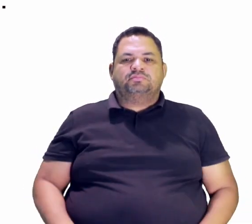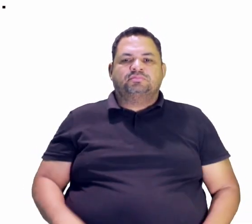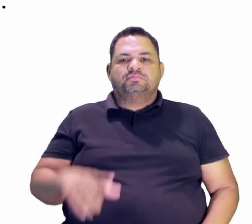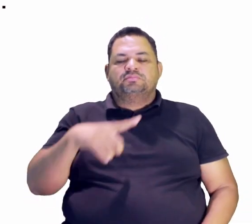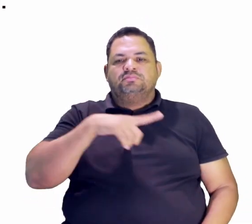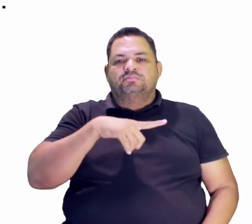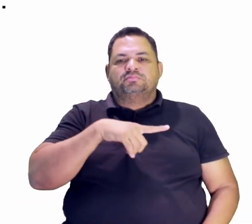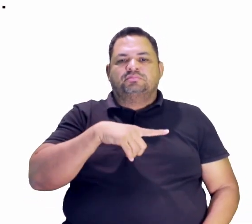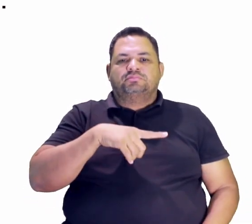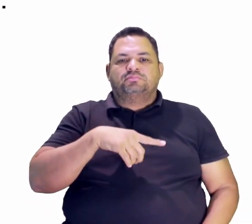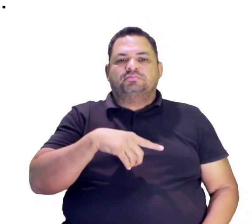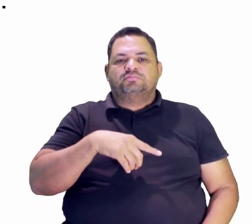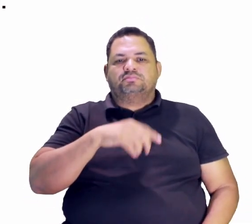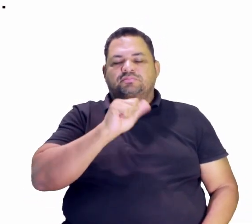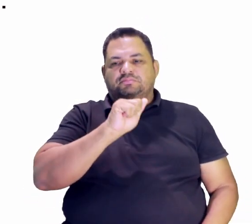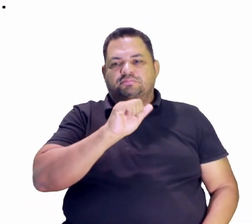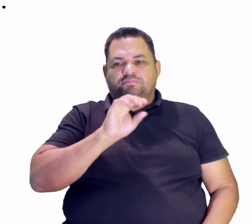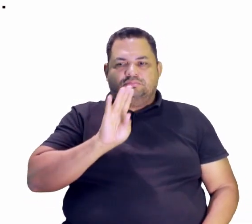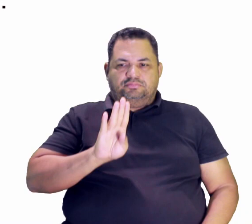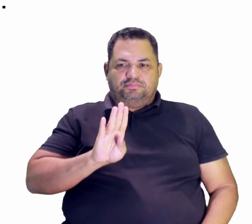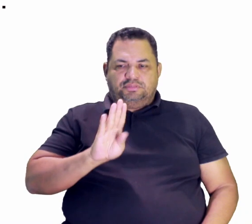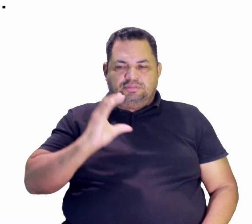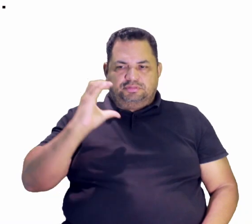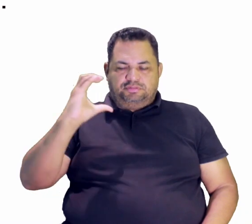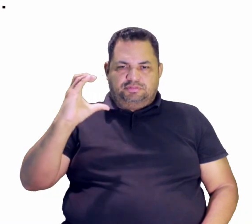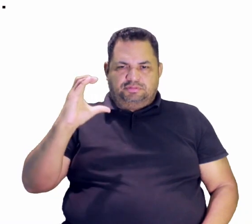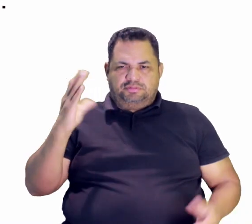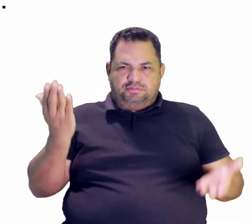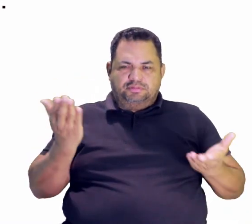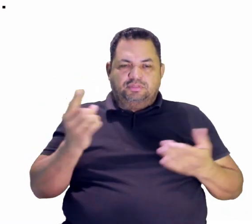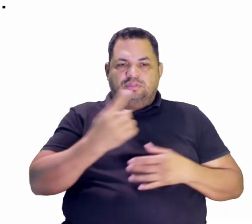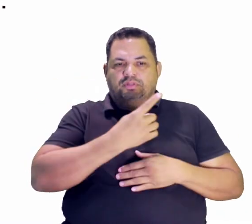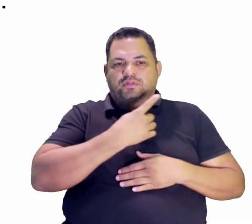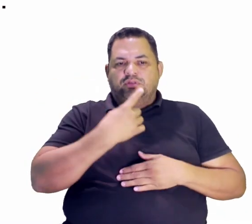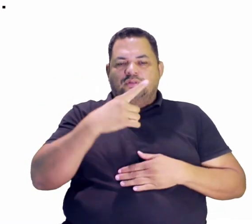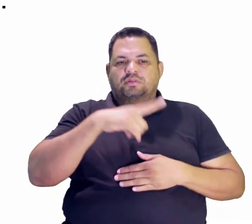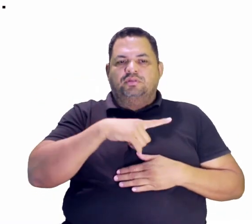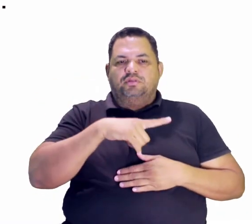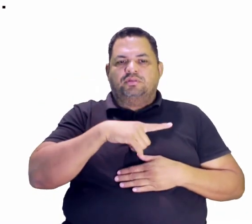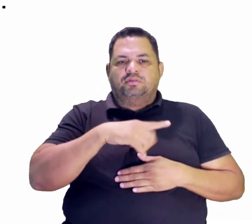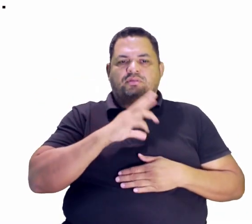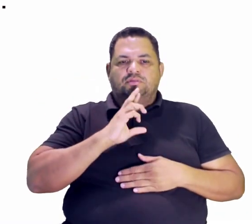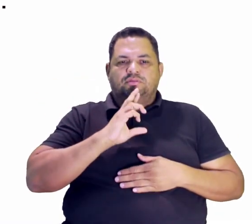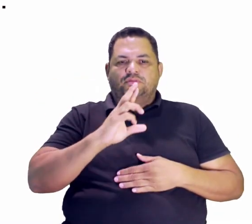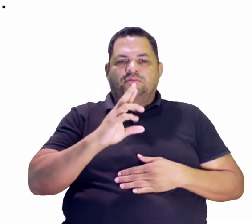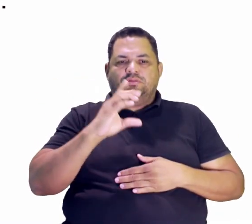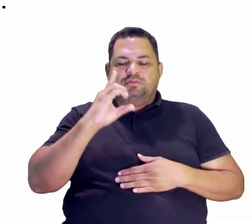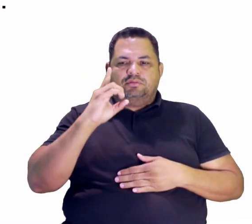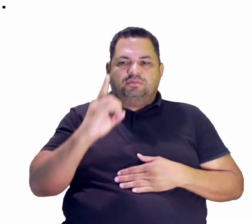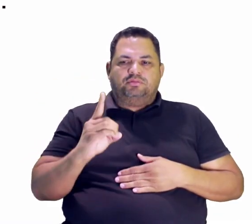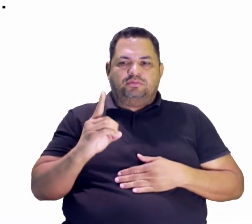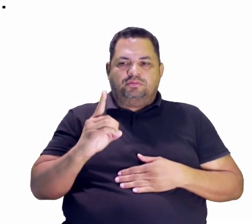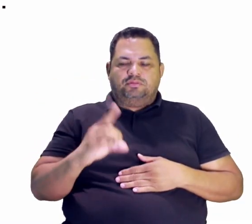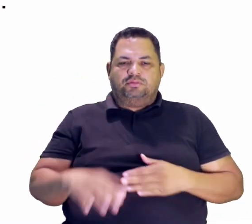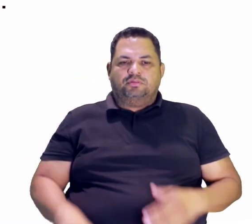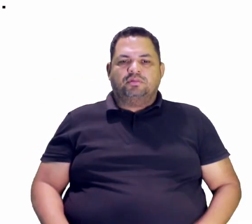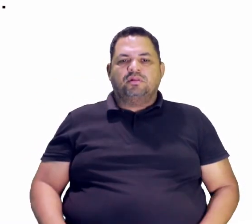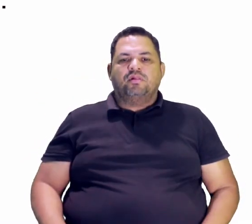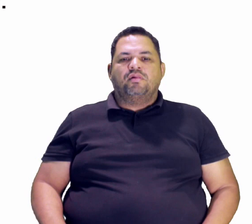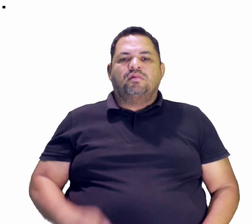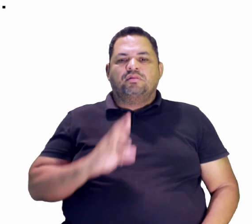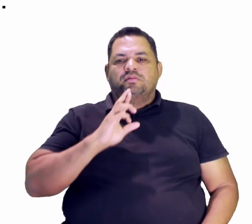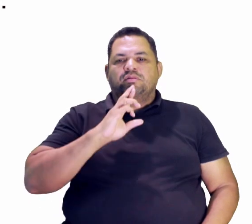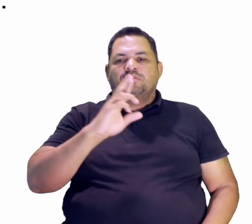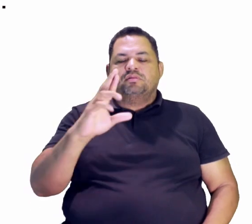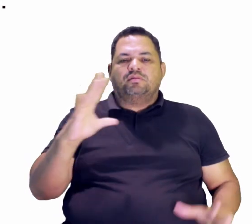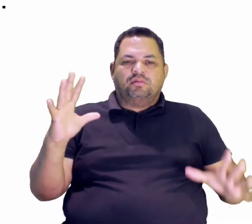Nós temos um vetor A, B e C. Nós vamos obter um vetor D, tá? O D é o